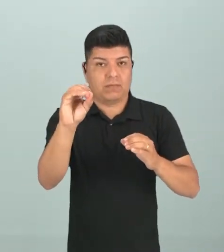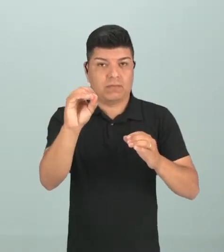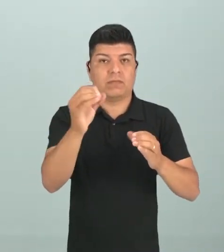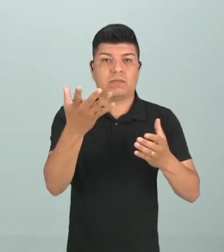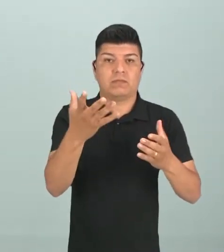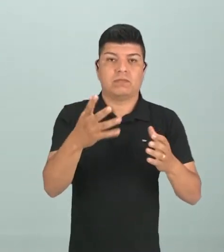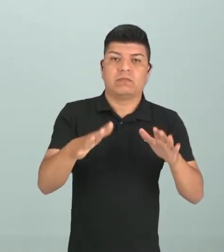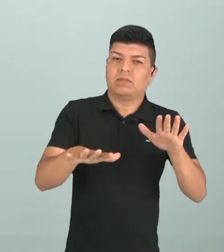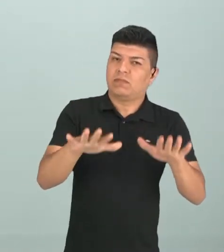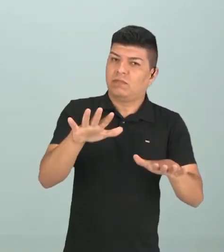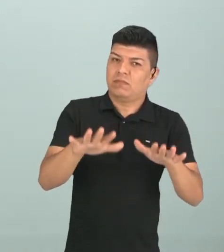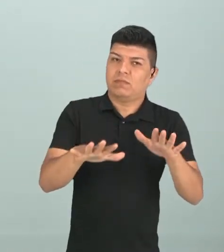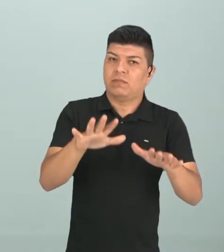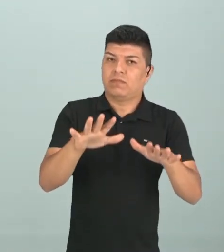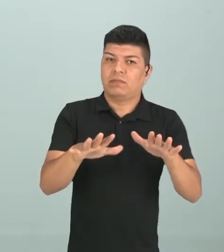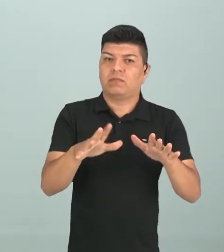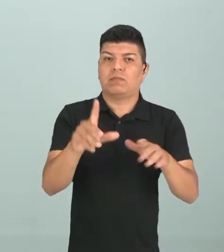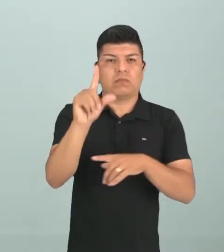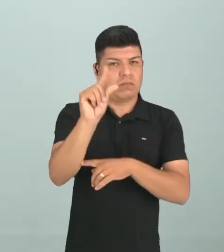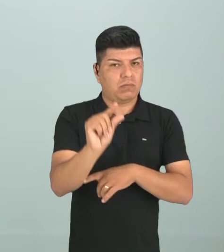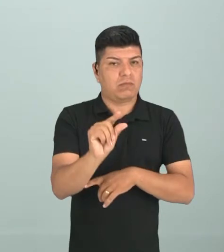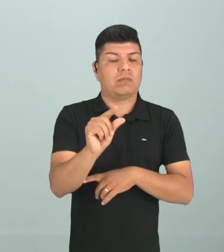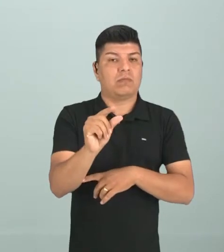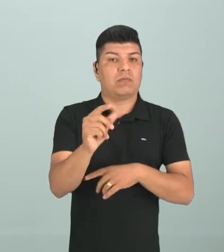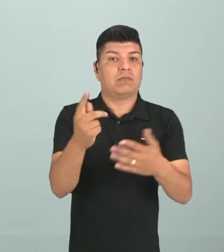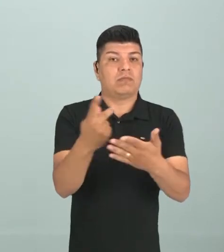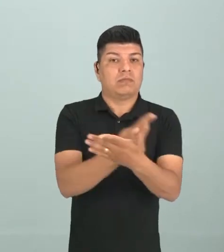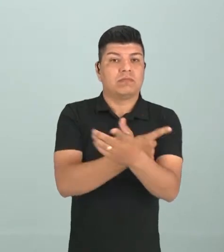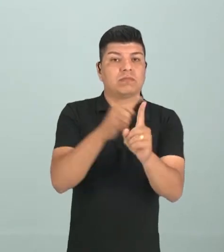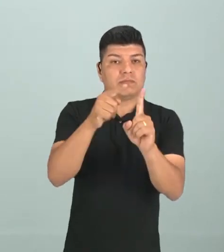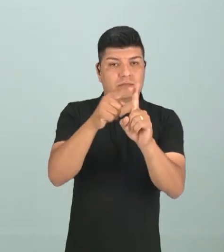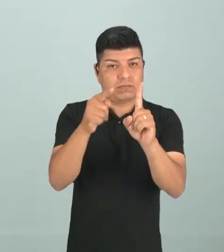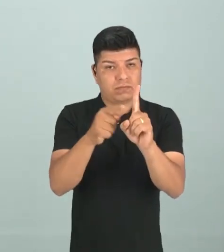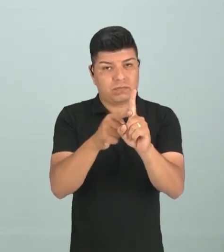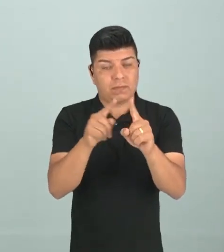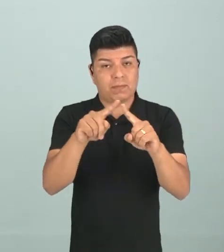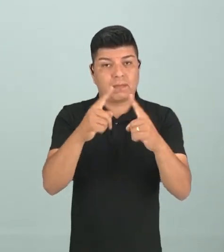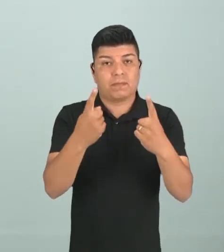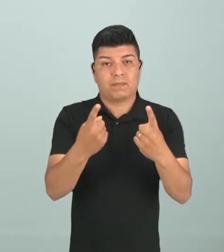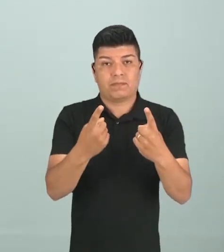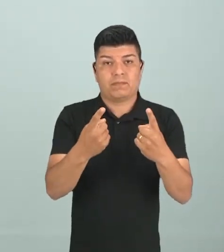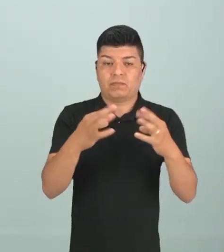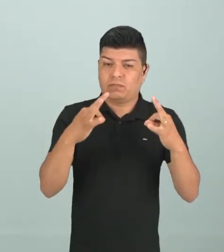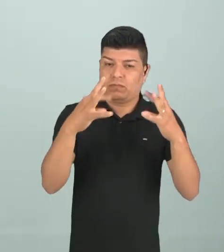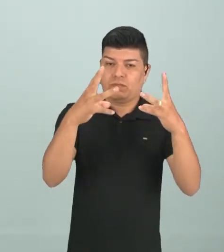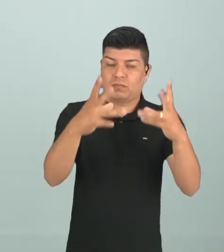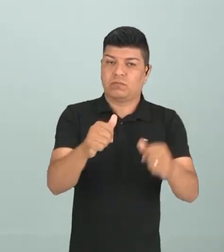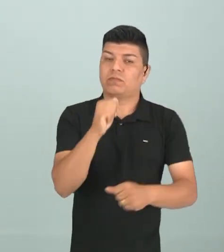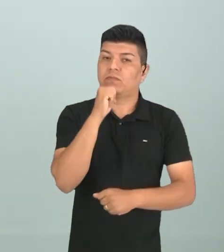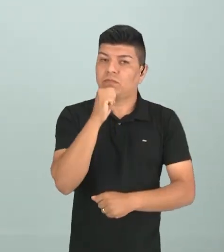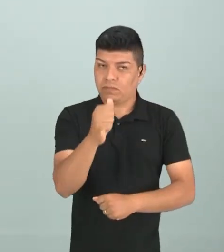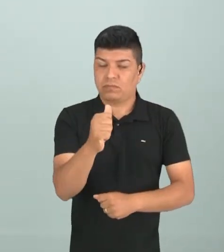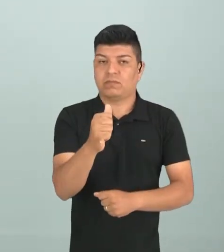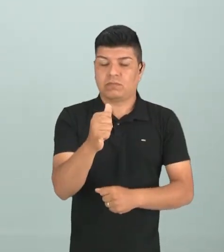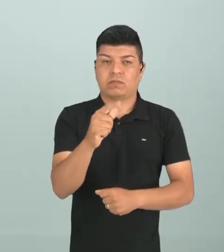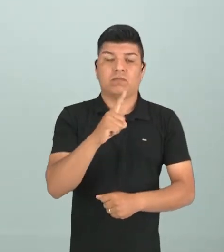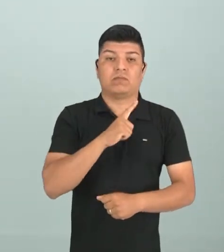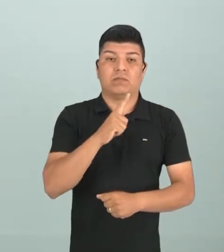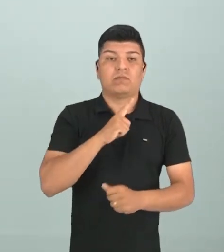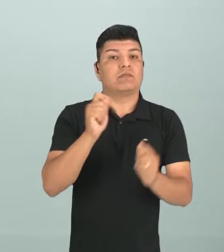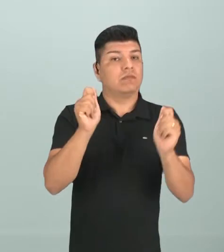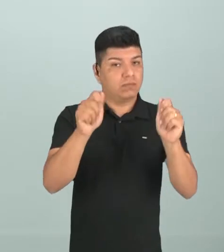uma probabilidade menor de ocorrer uma gravidez, mas durante todo o ciclo menstrual existe